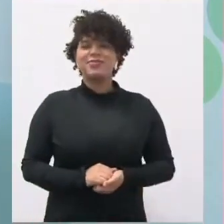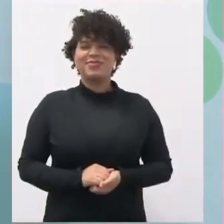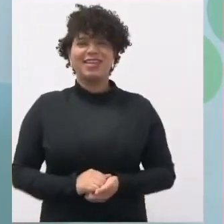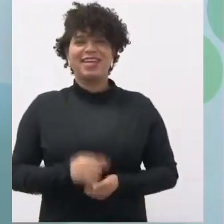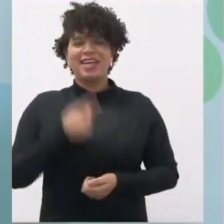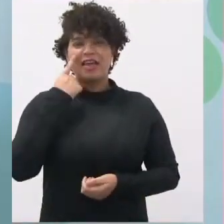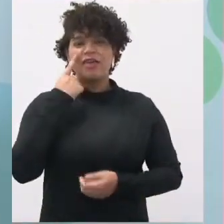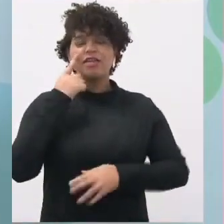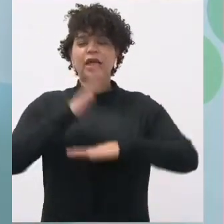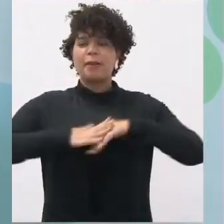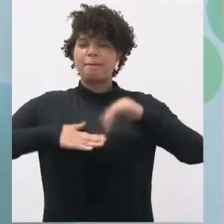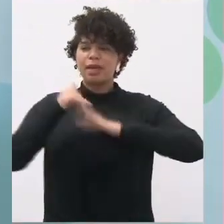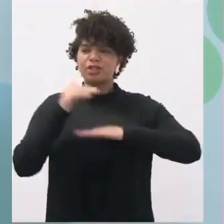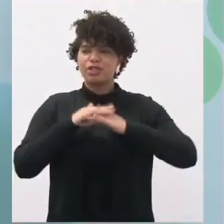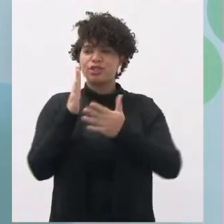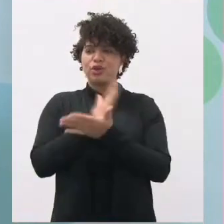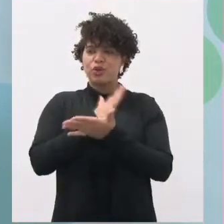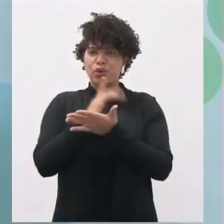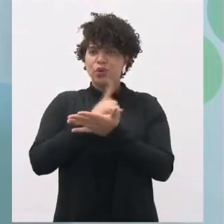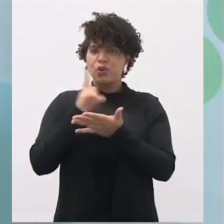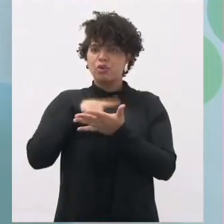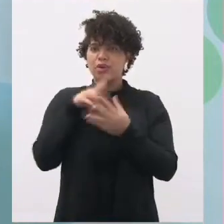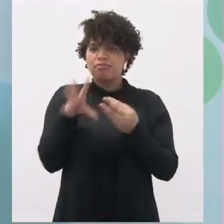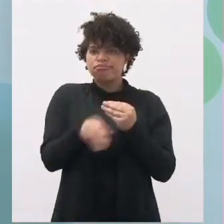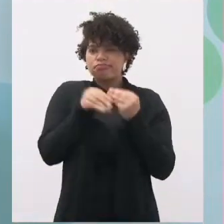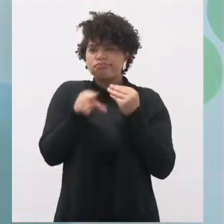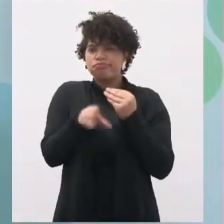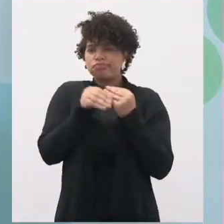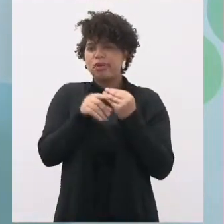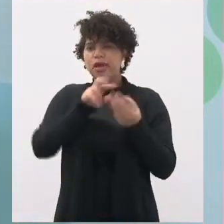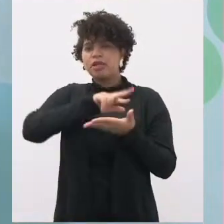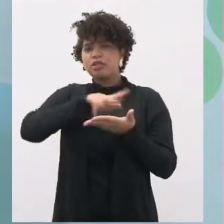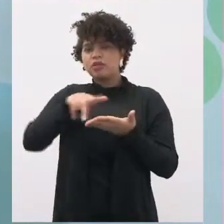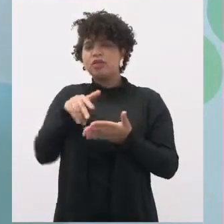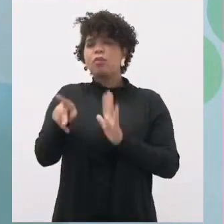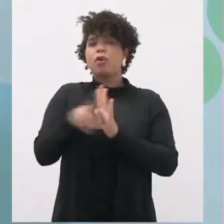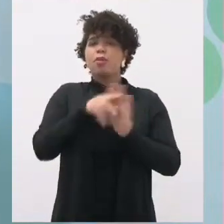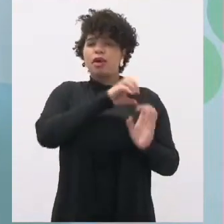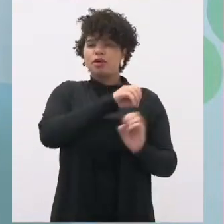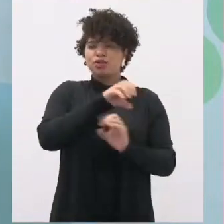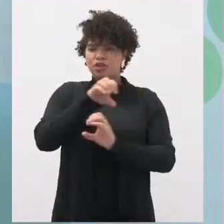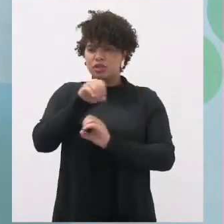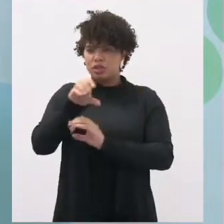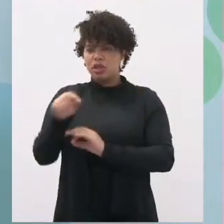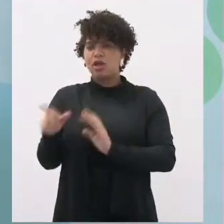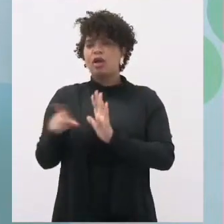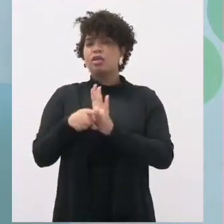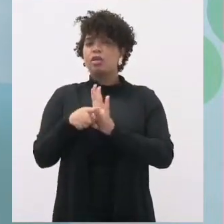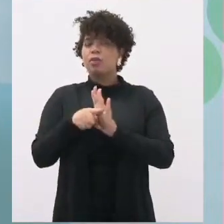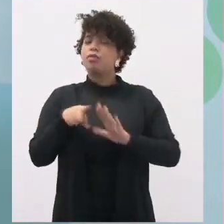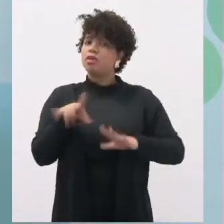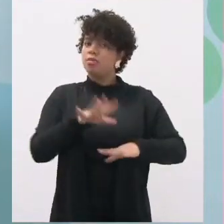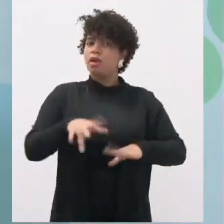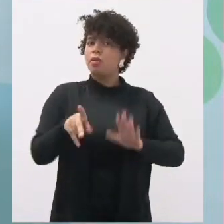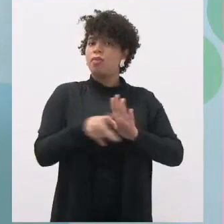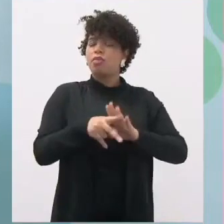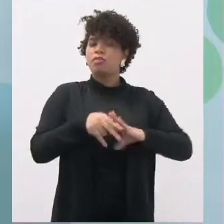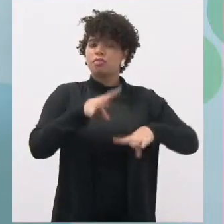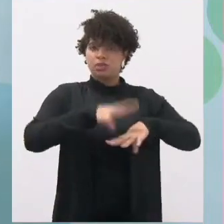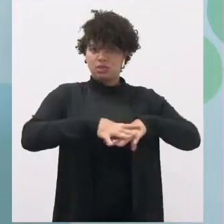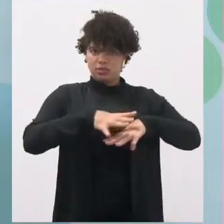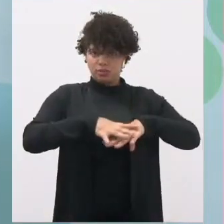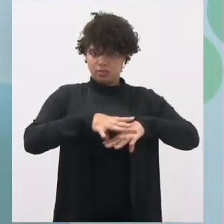metodologias, principalmente as práticas, elas são incorporadas, outras maneiras de ensinar, por exemplo, dentro da minha perspectiva da área de matemática, né?